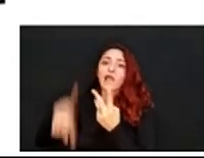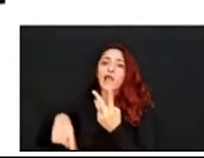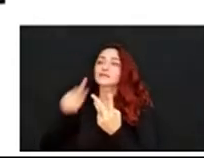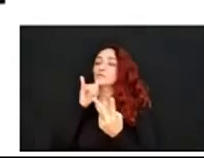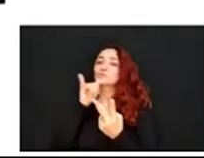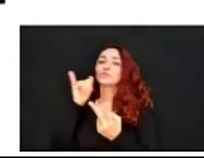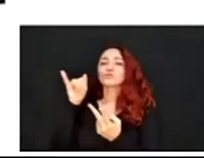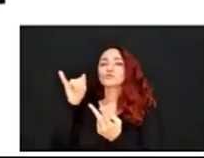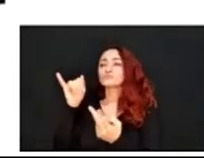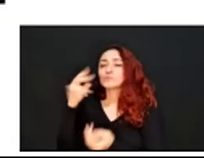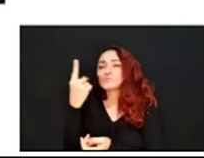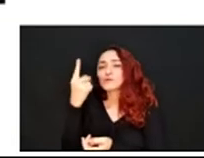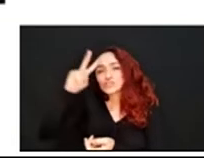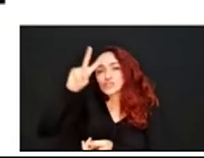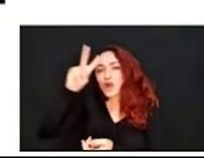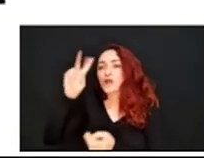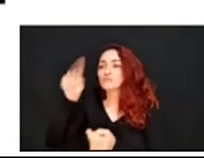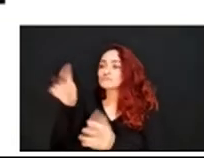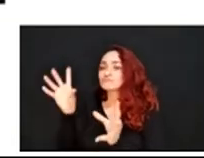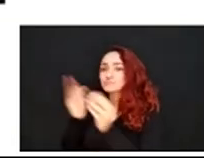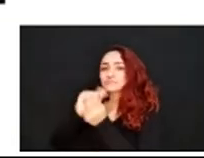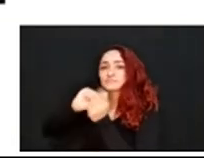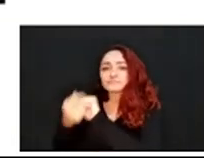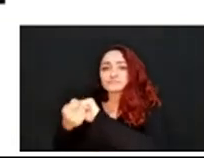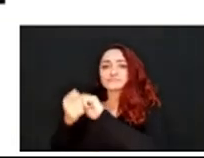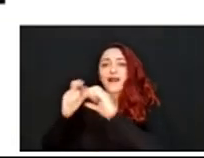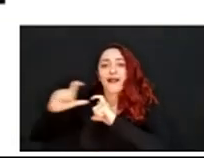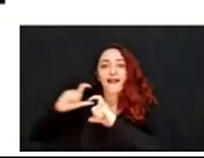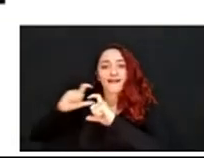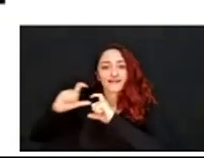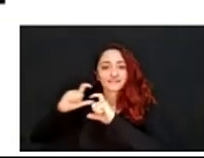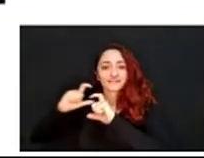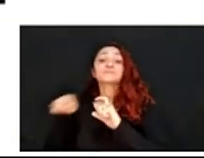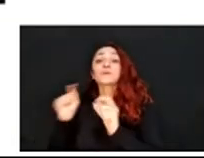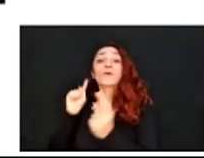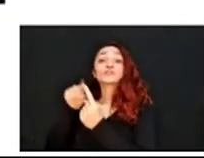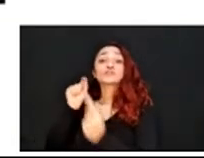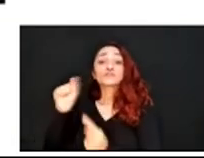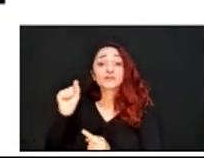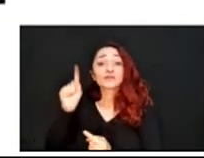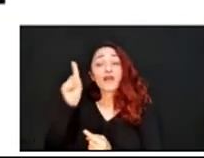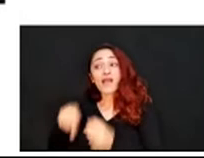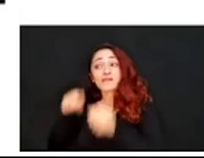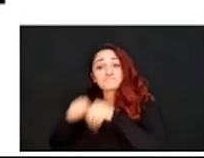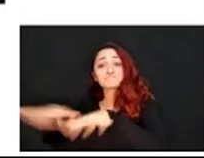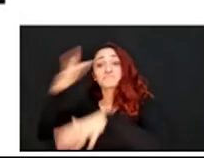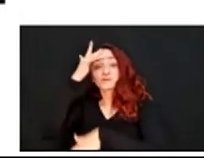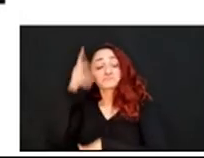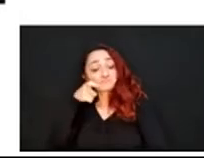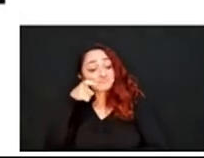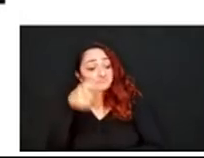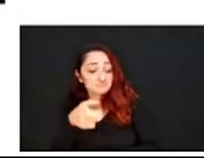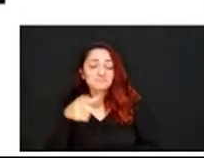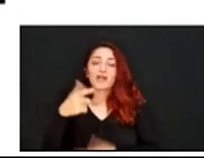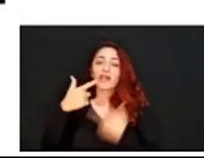temas e transforma Isso numa história em quadrinhos com o objetivo de gerar maior interesse das pessoas com uma